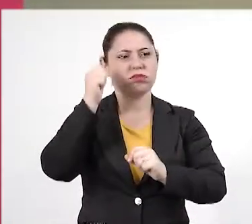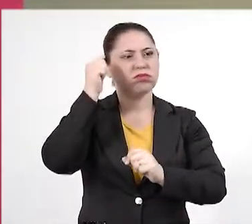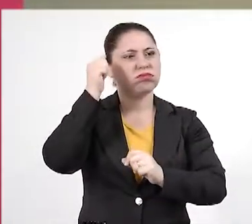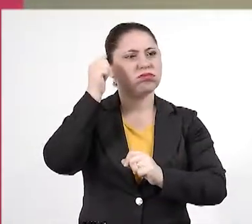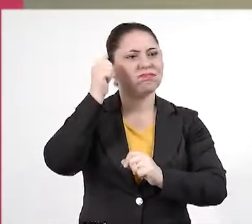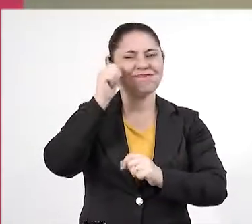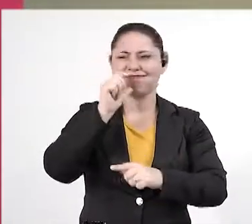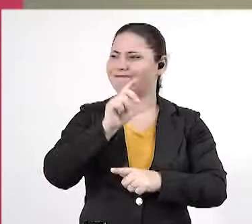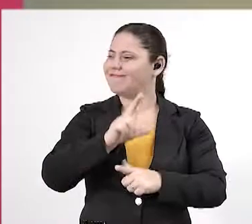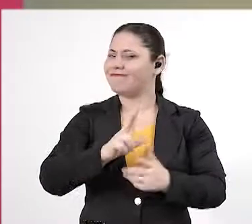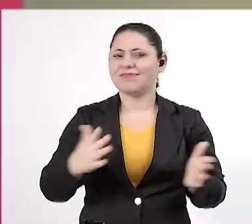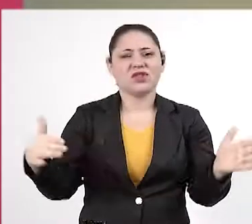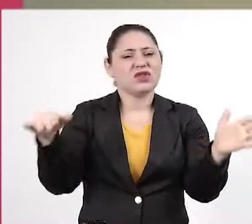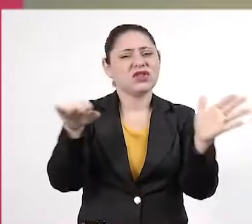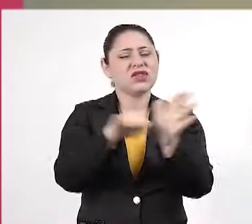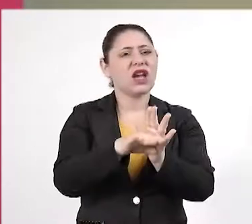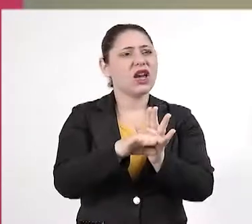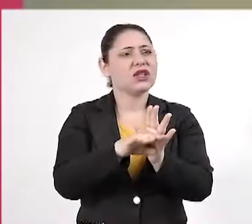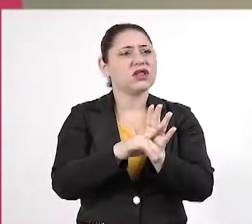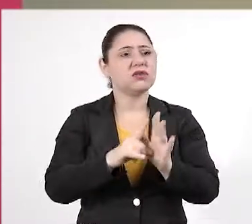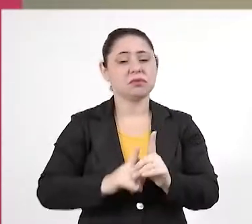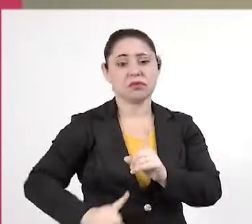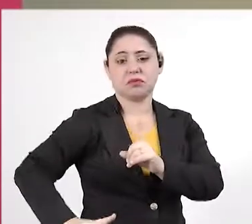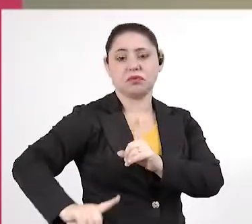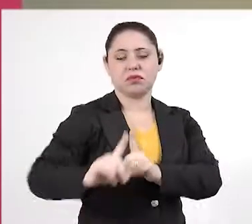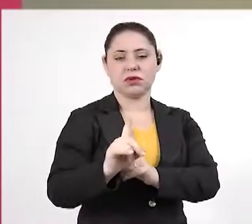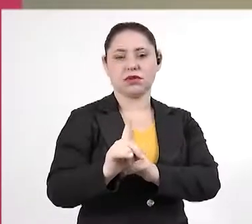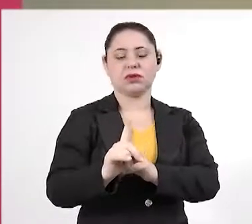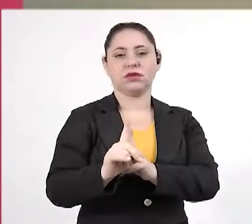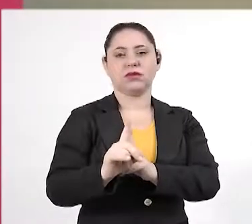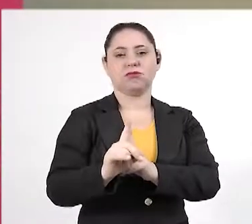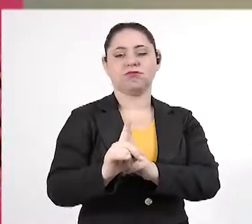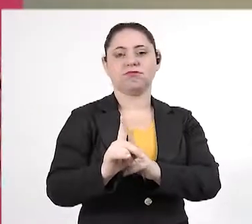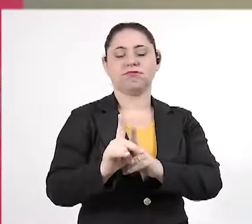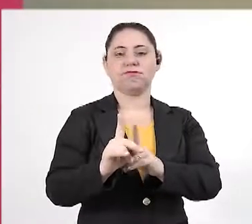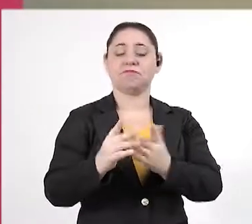não consegue chegar a esse protagonismo. Mas por quê?